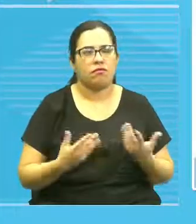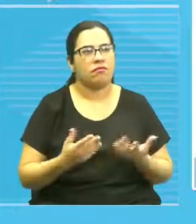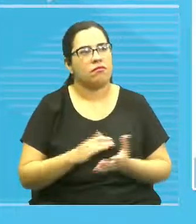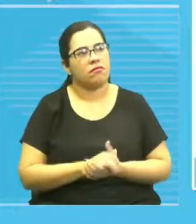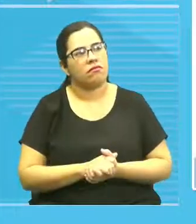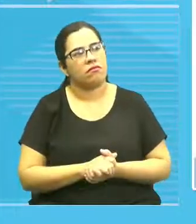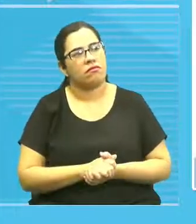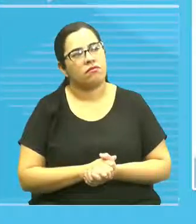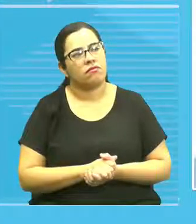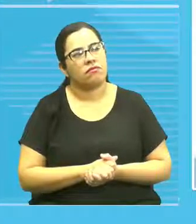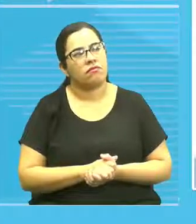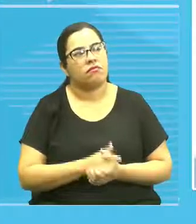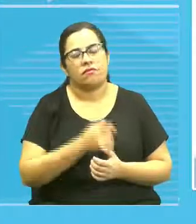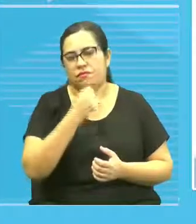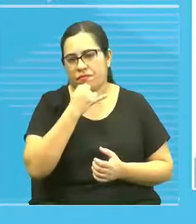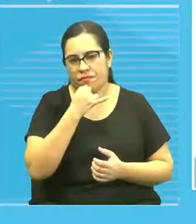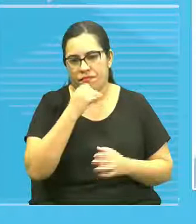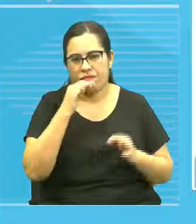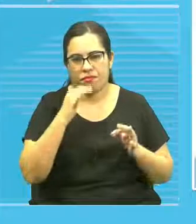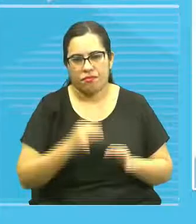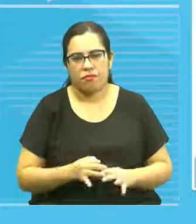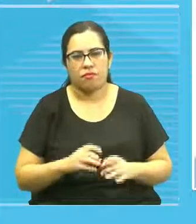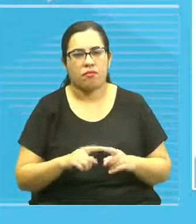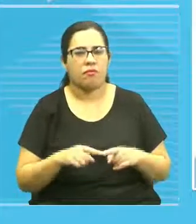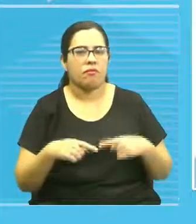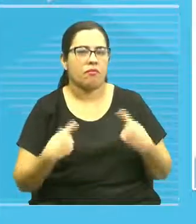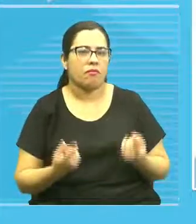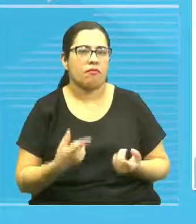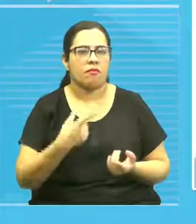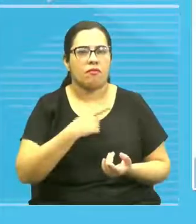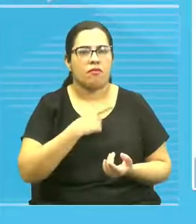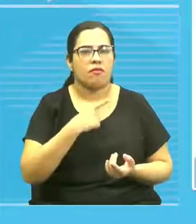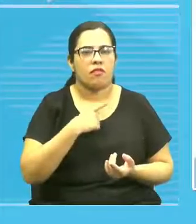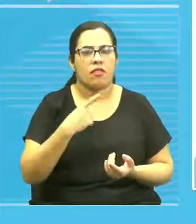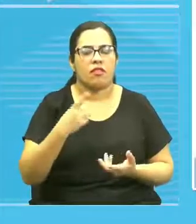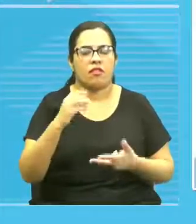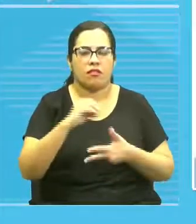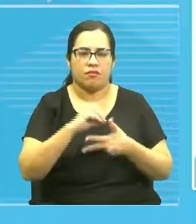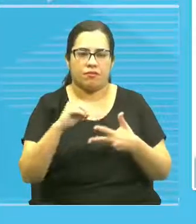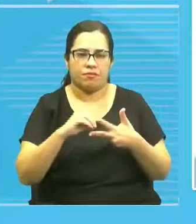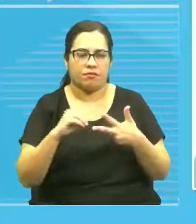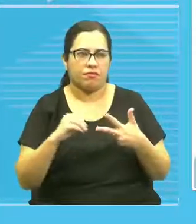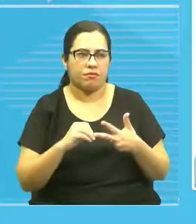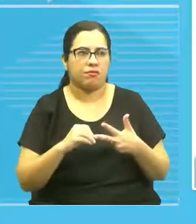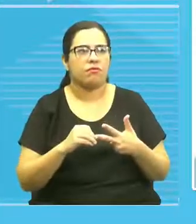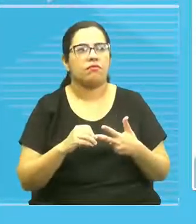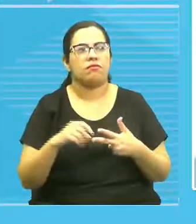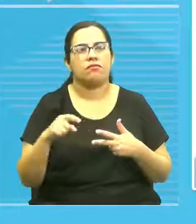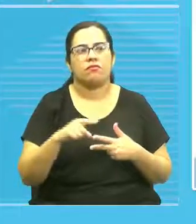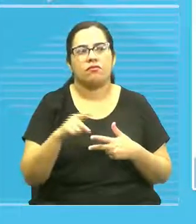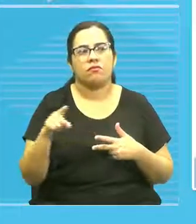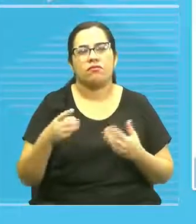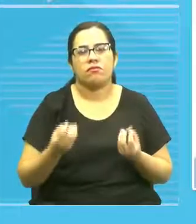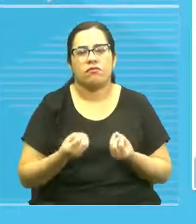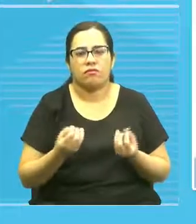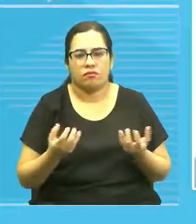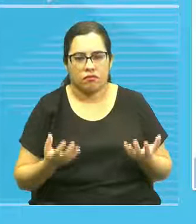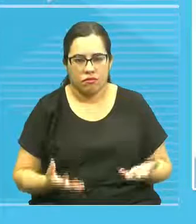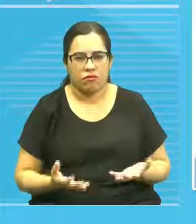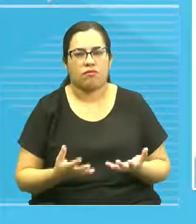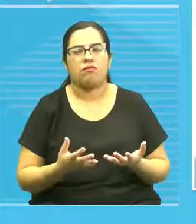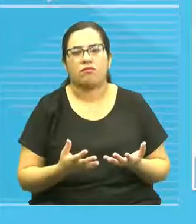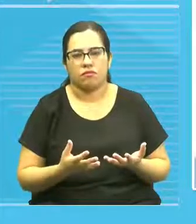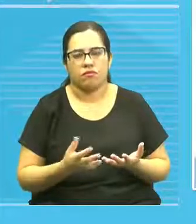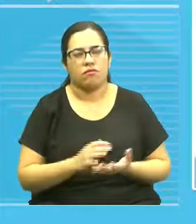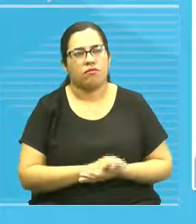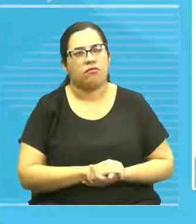discursiva, aqui é um exemplo, né? Mas se você tivesse lá no Enem, tu ia pegar criatura